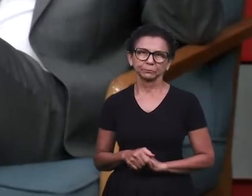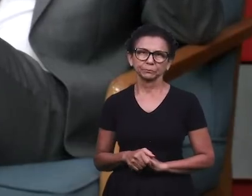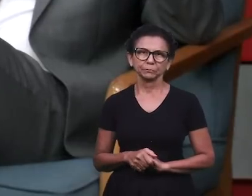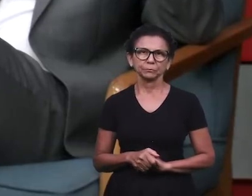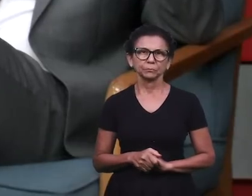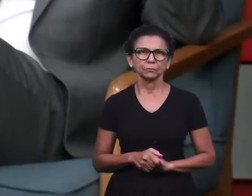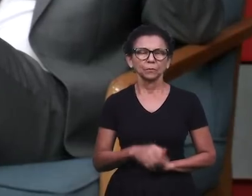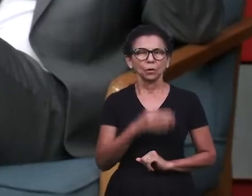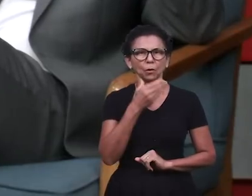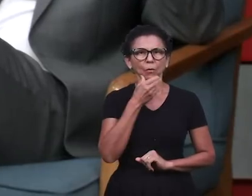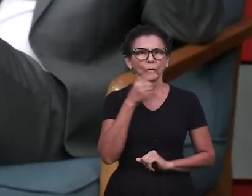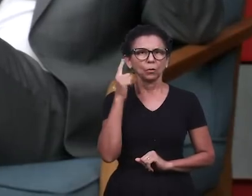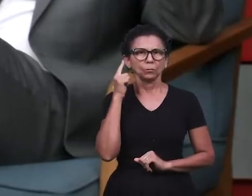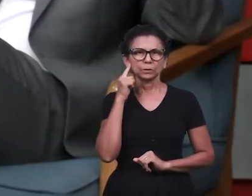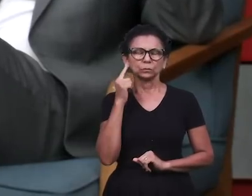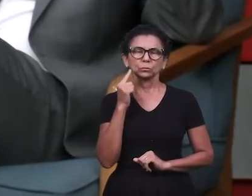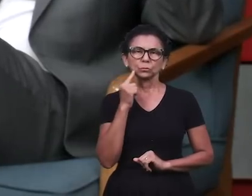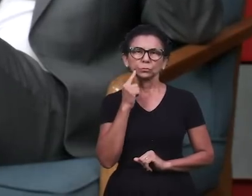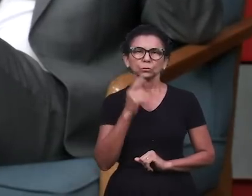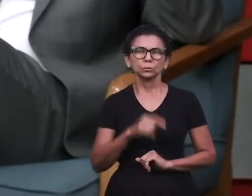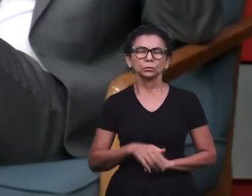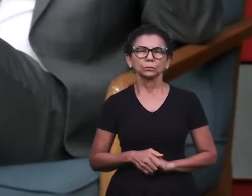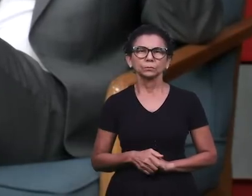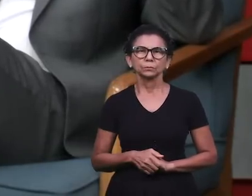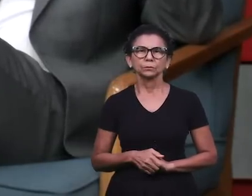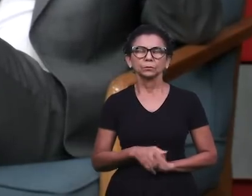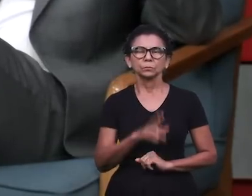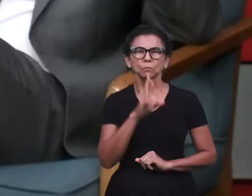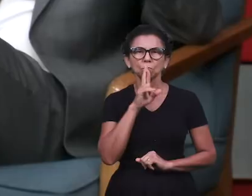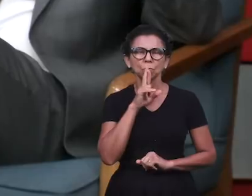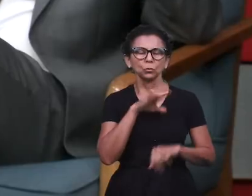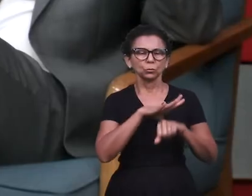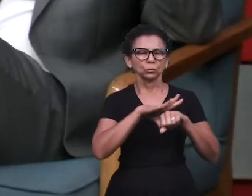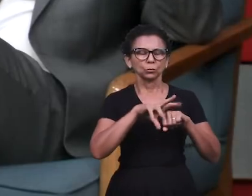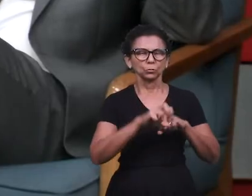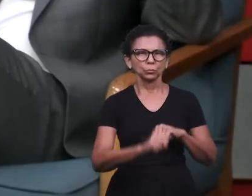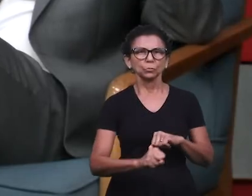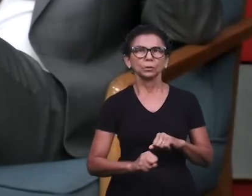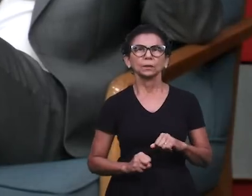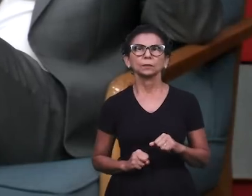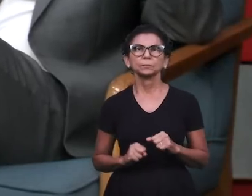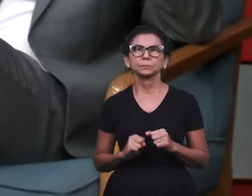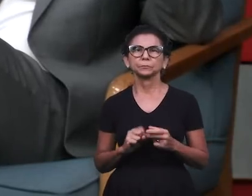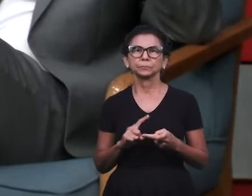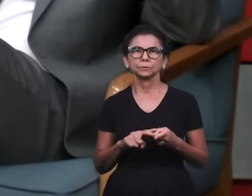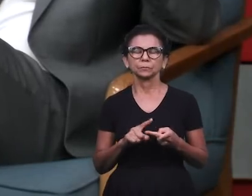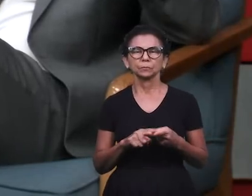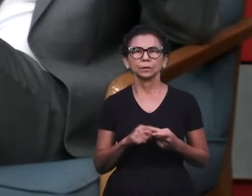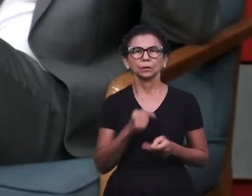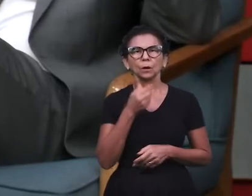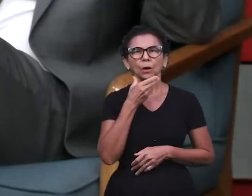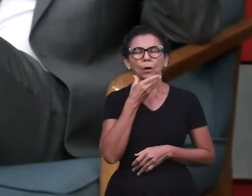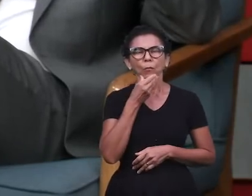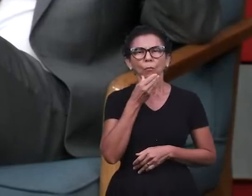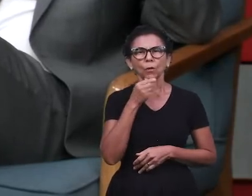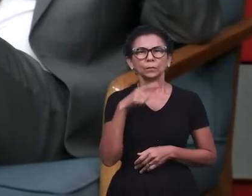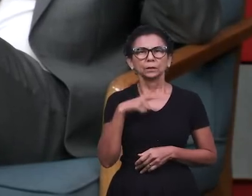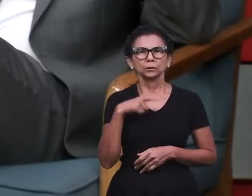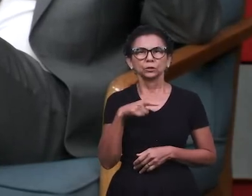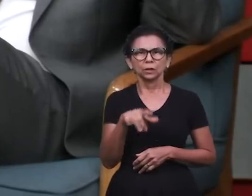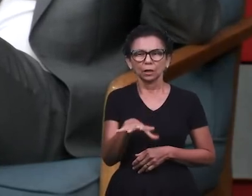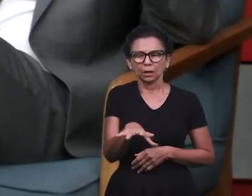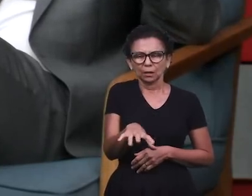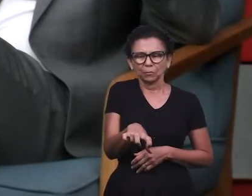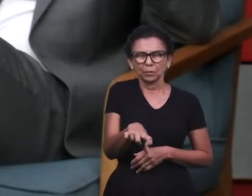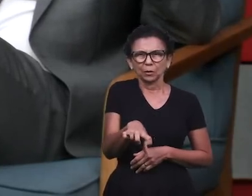cura do surdo mudo, falamos sobre a cura do homem da mão mirrada. Quem